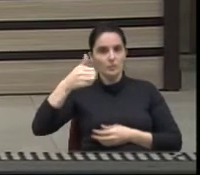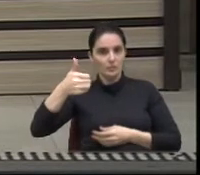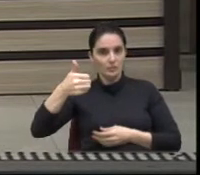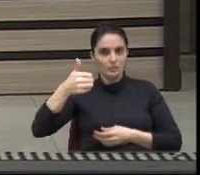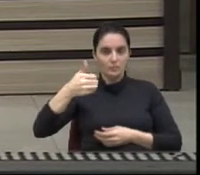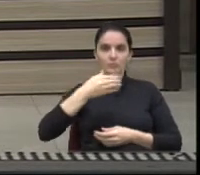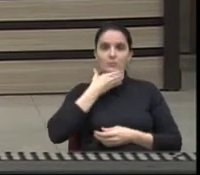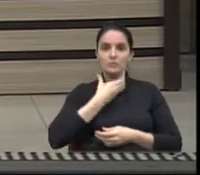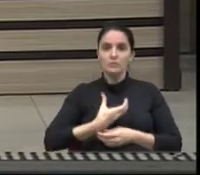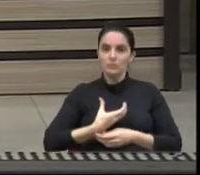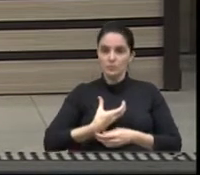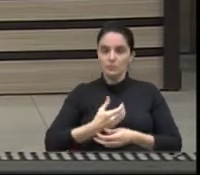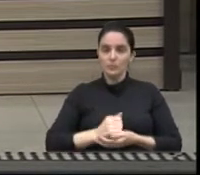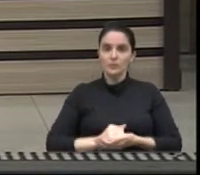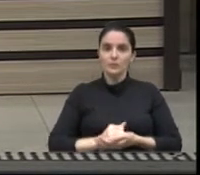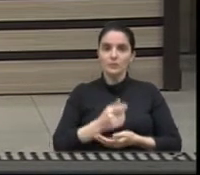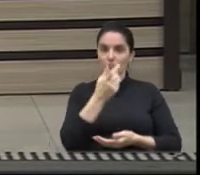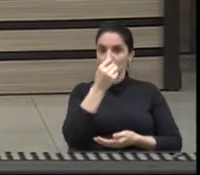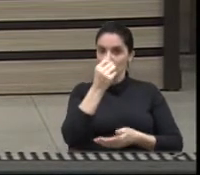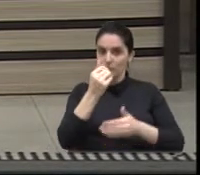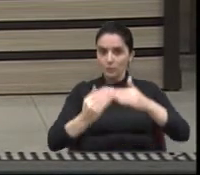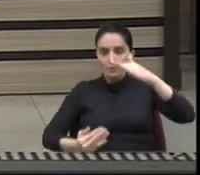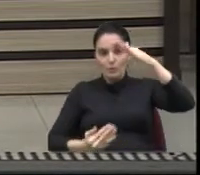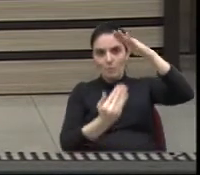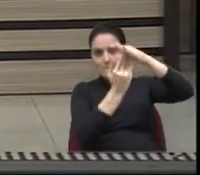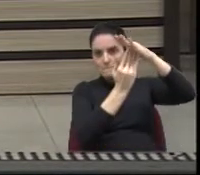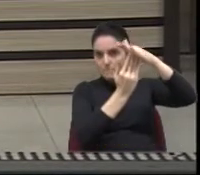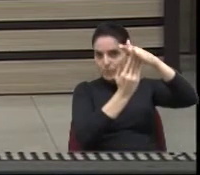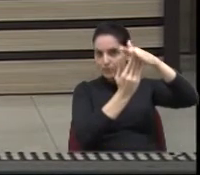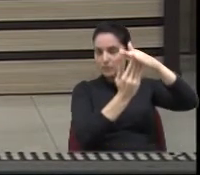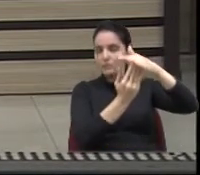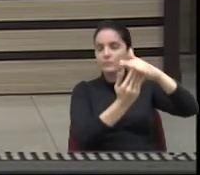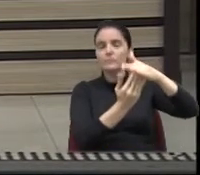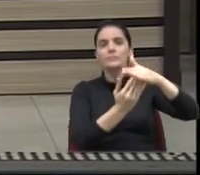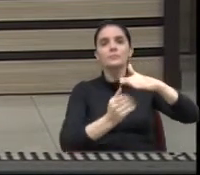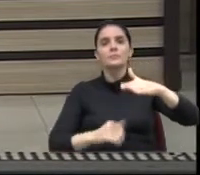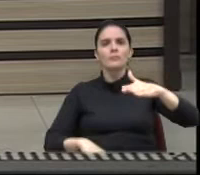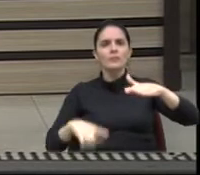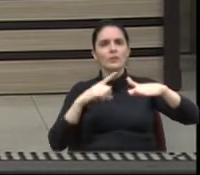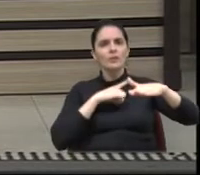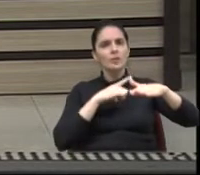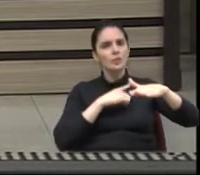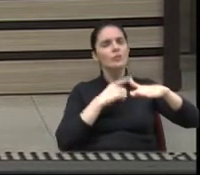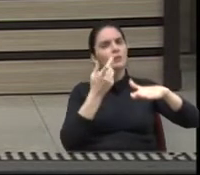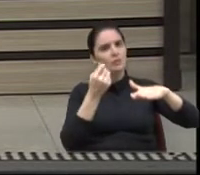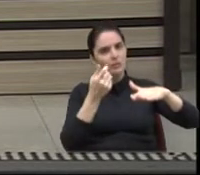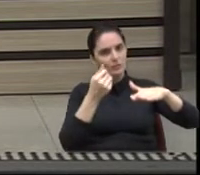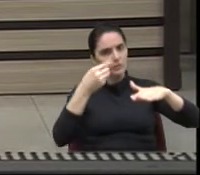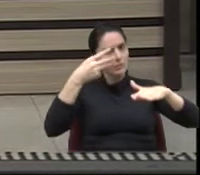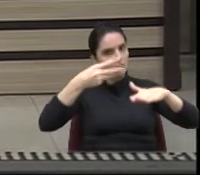31/12/2016, a conta do teto MAC, média e alta complexidade, tinha um saldo de